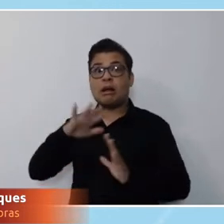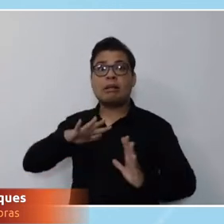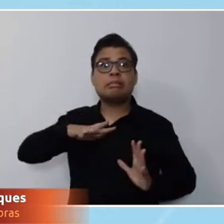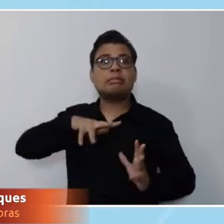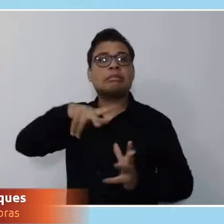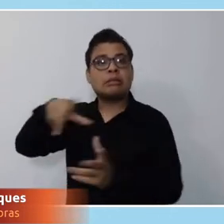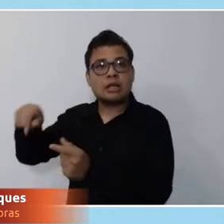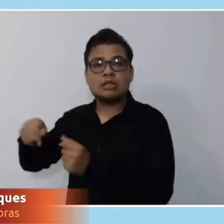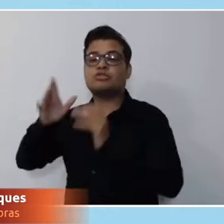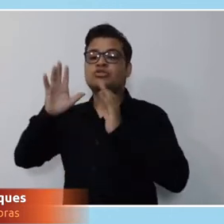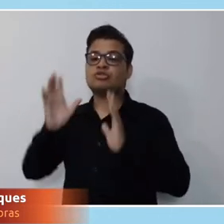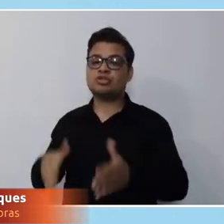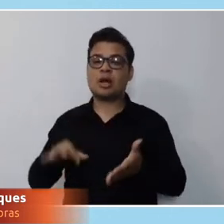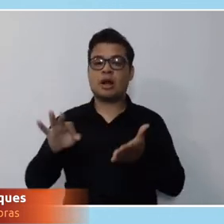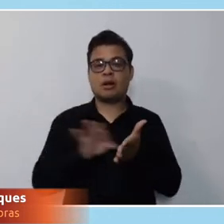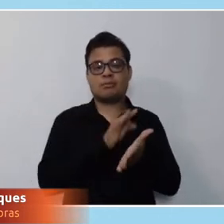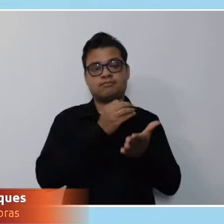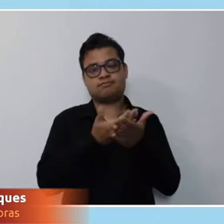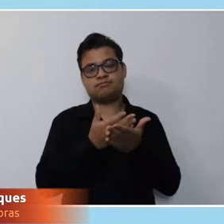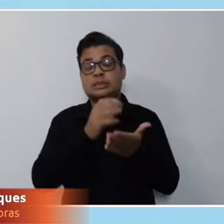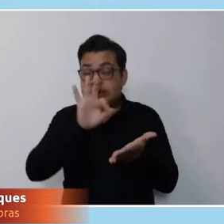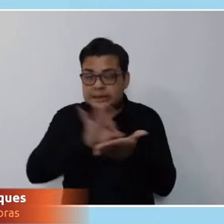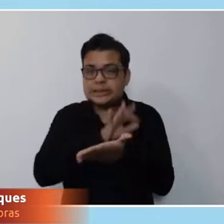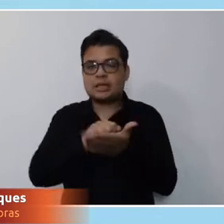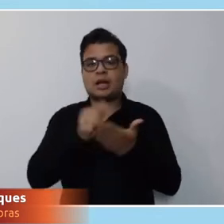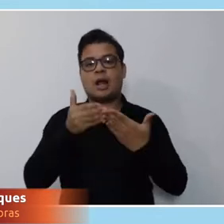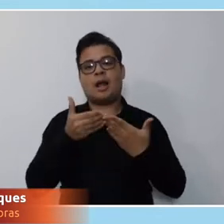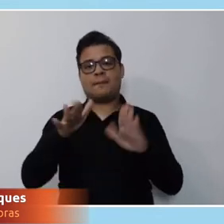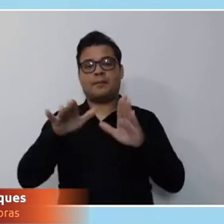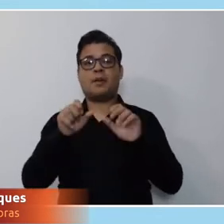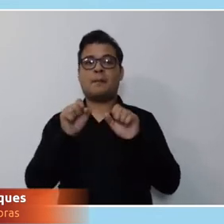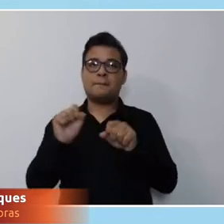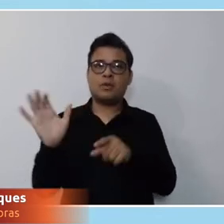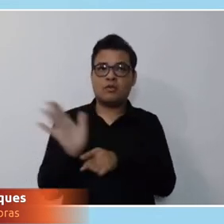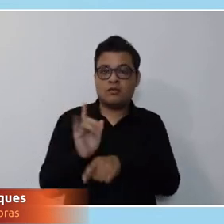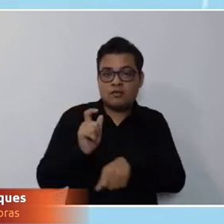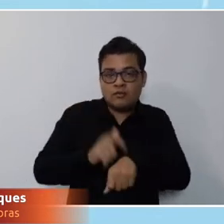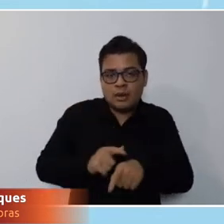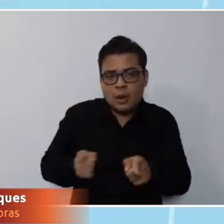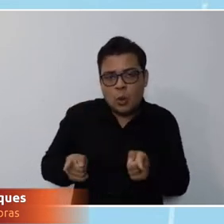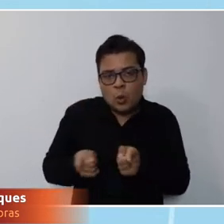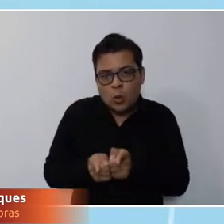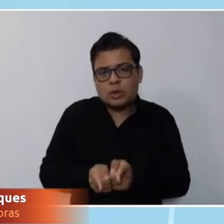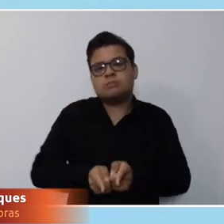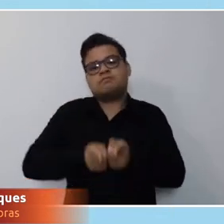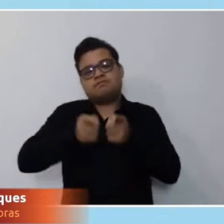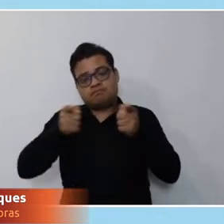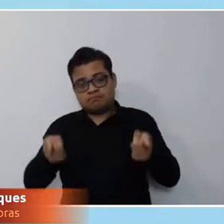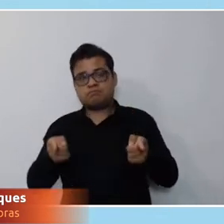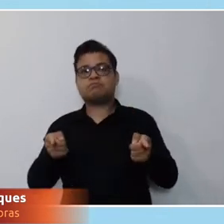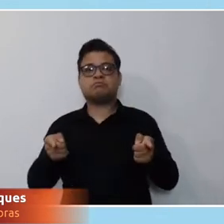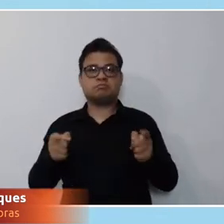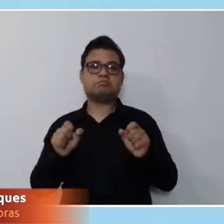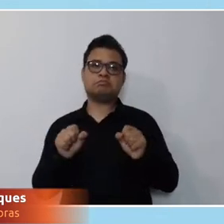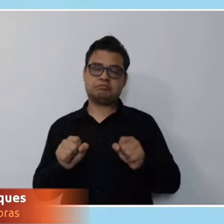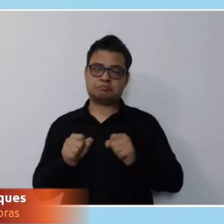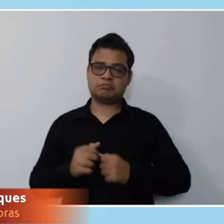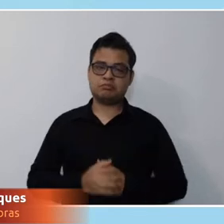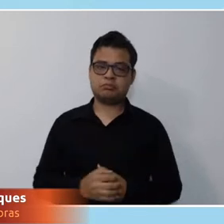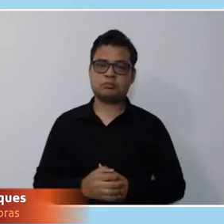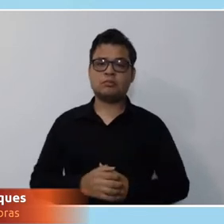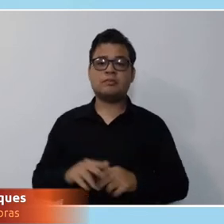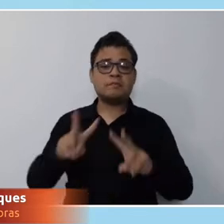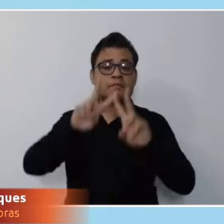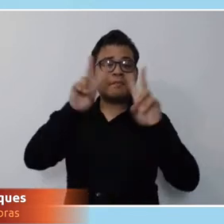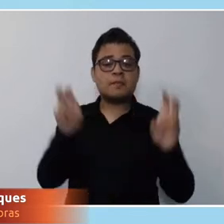abertas para submissão de curtas e longas metragens. O tema do festival é Cinema